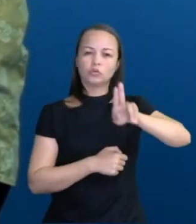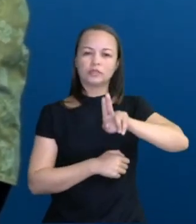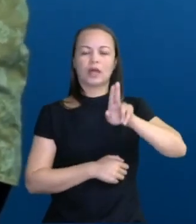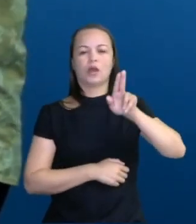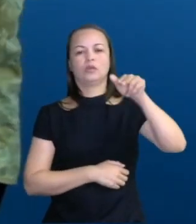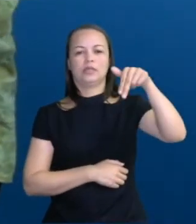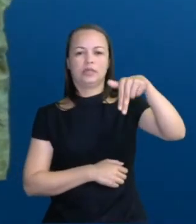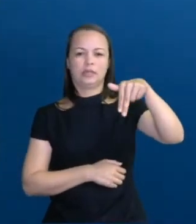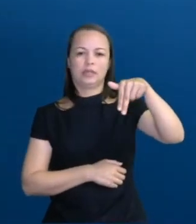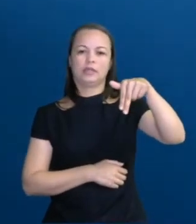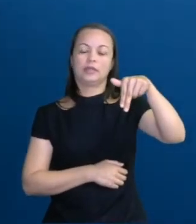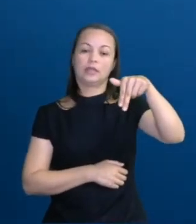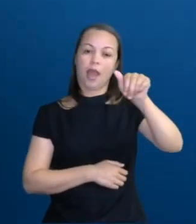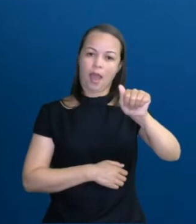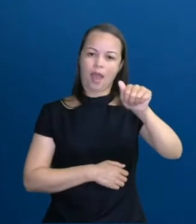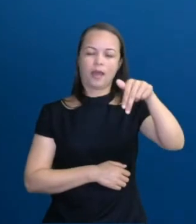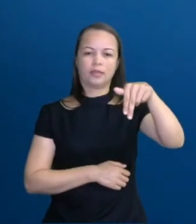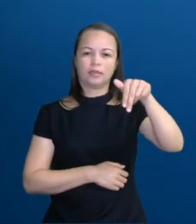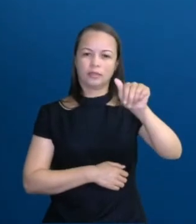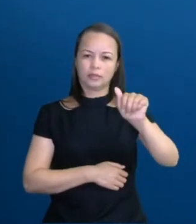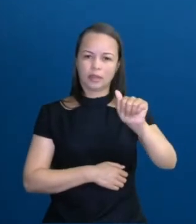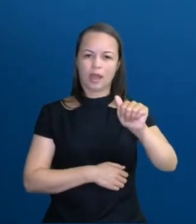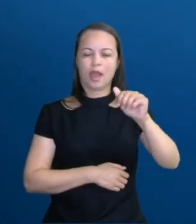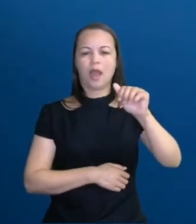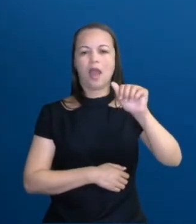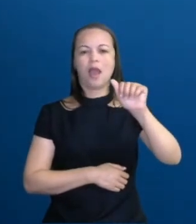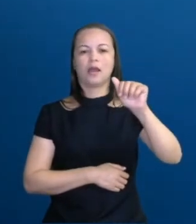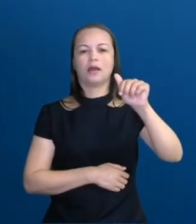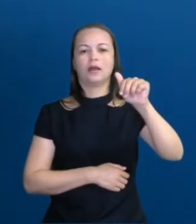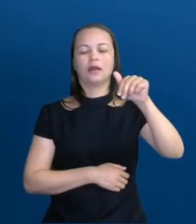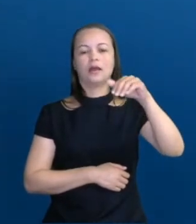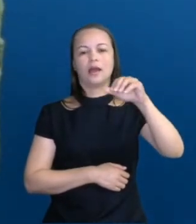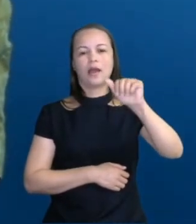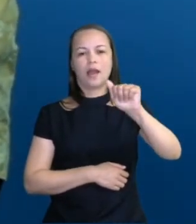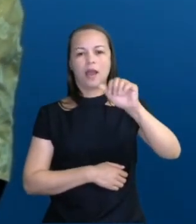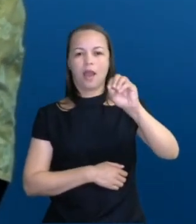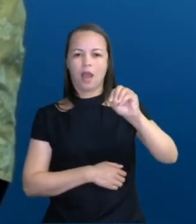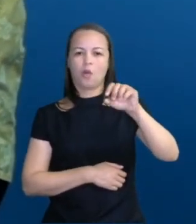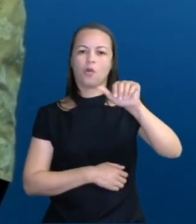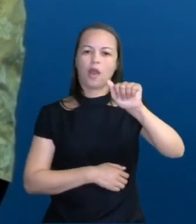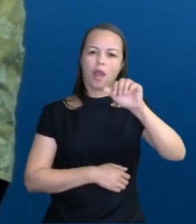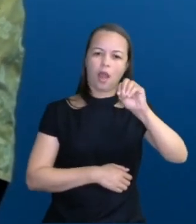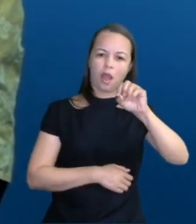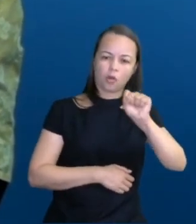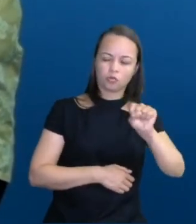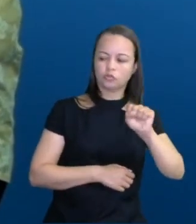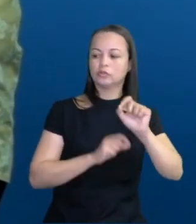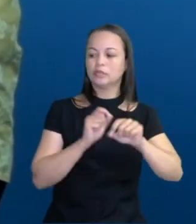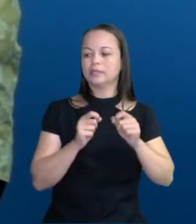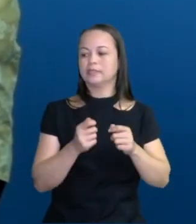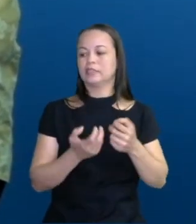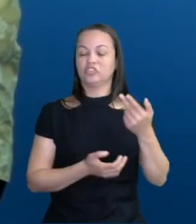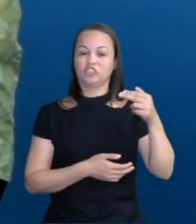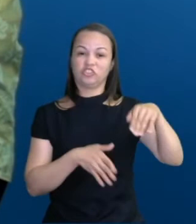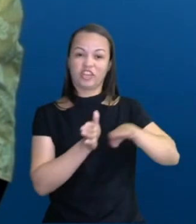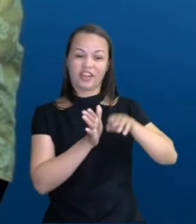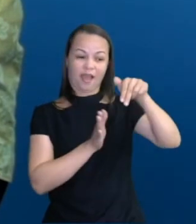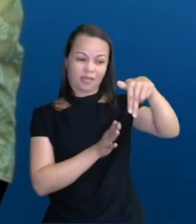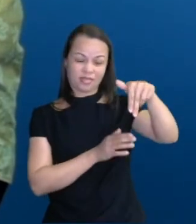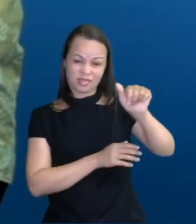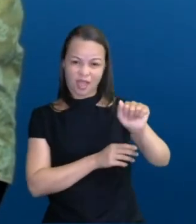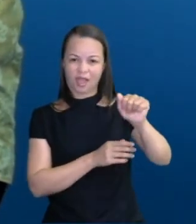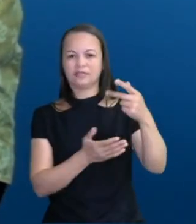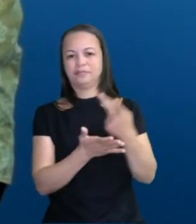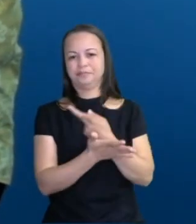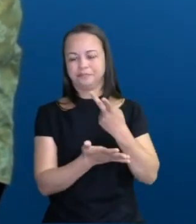a aws ou seja essa construção aqui chegar na tá incorreta a mesma coisa